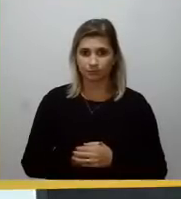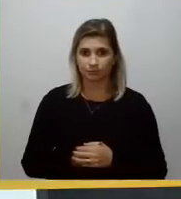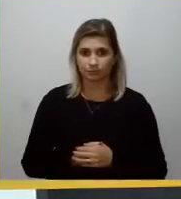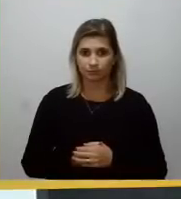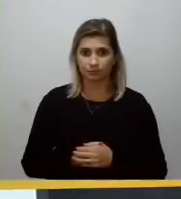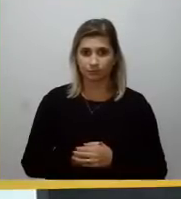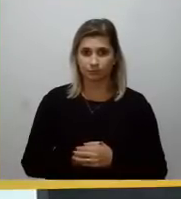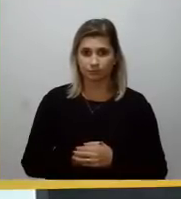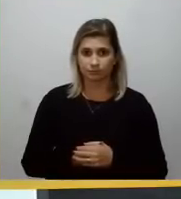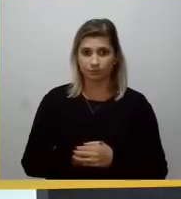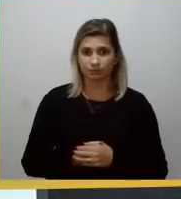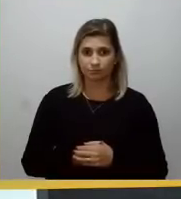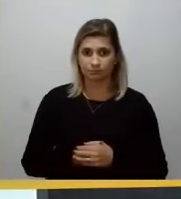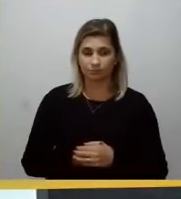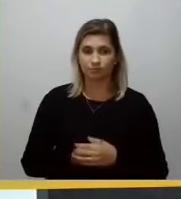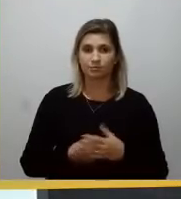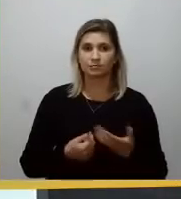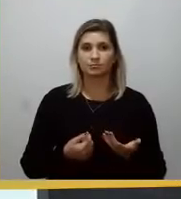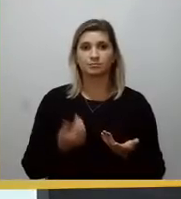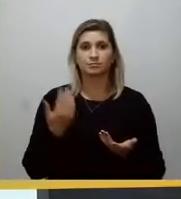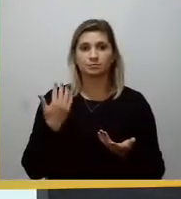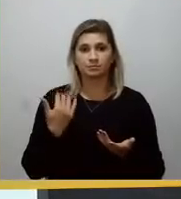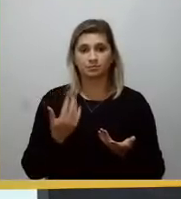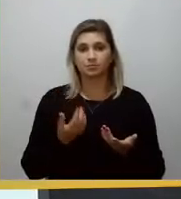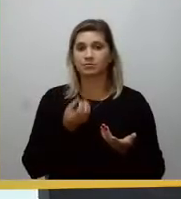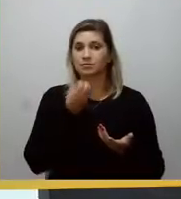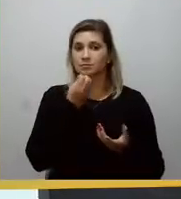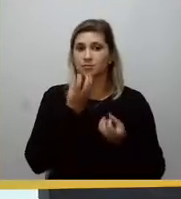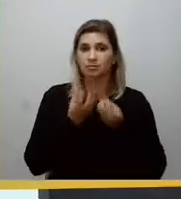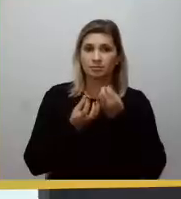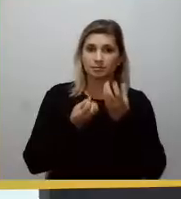entre os depoimentos todos colhidos,